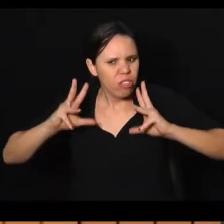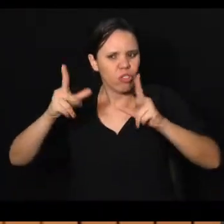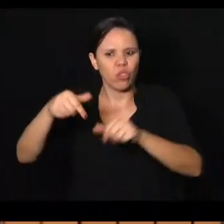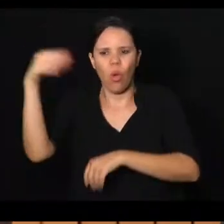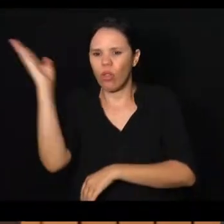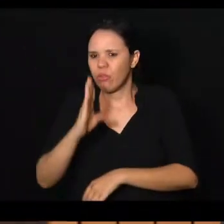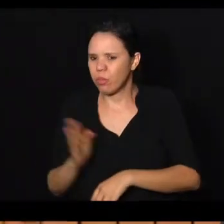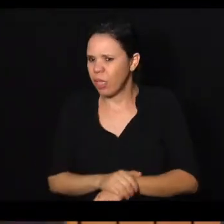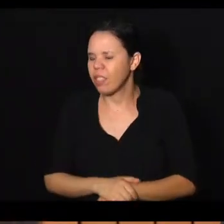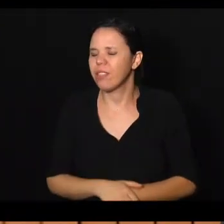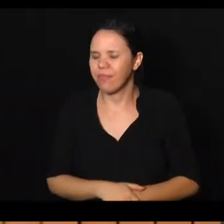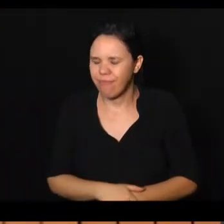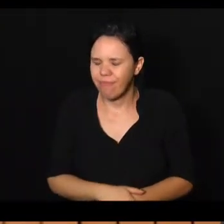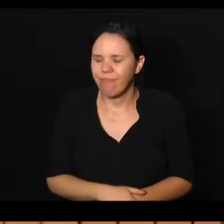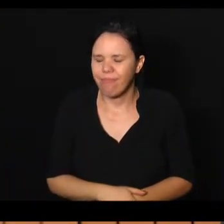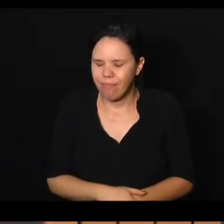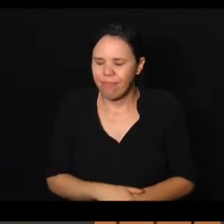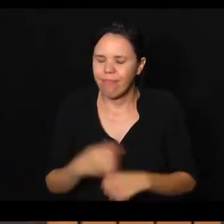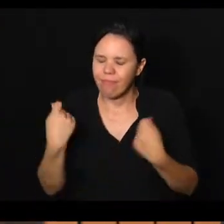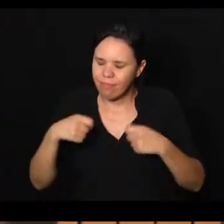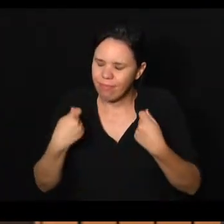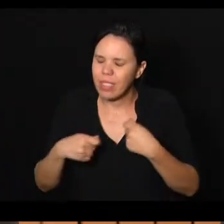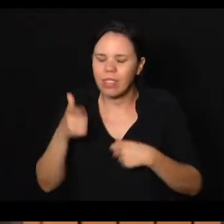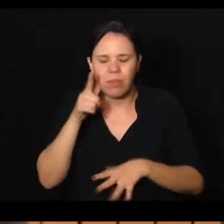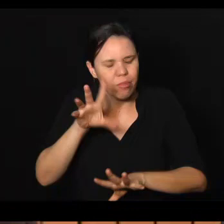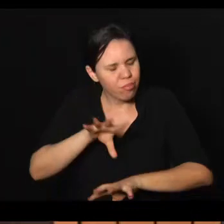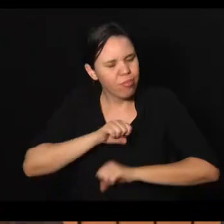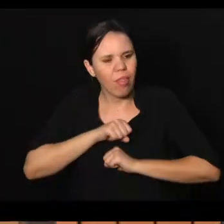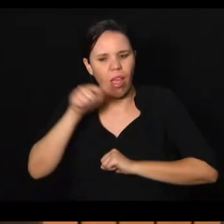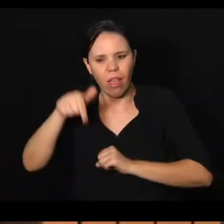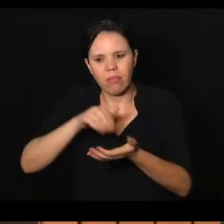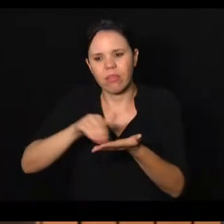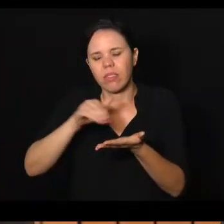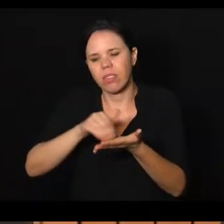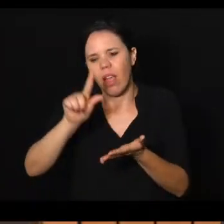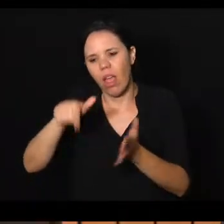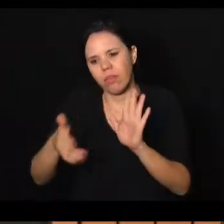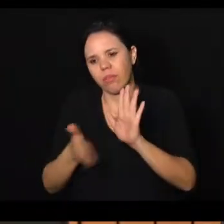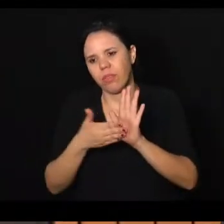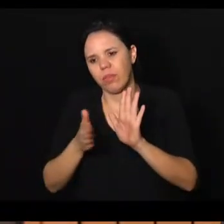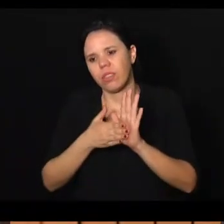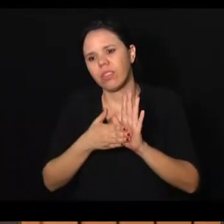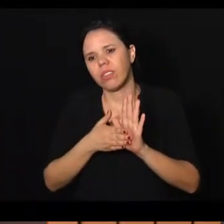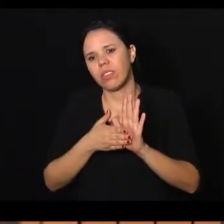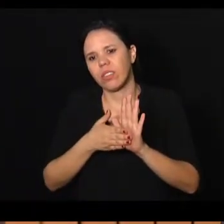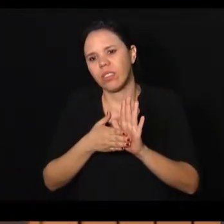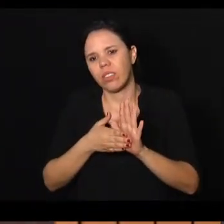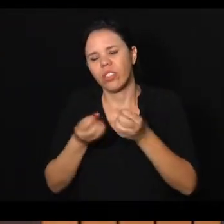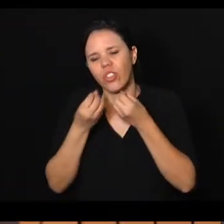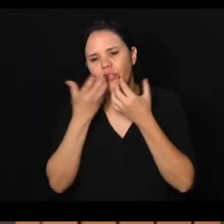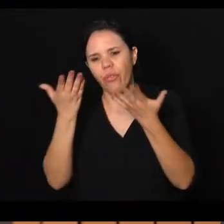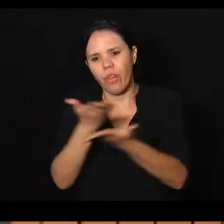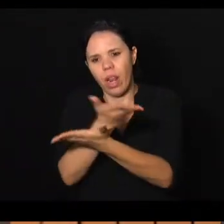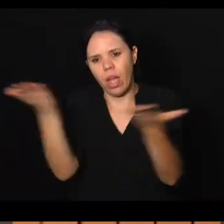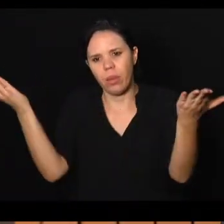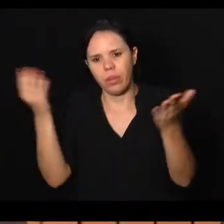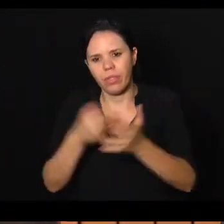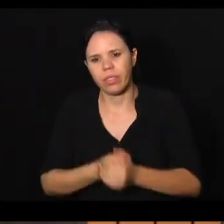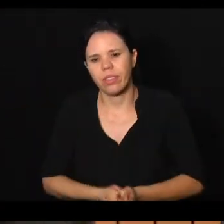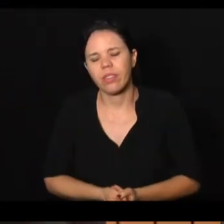Brasil. Nós precisamos resgatar isso. Então essa secretaria vem com essa proposta. E vou dizer uma coisa para os